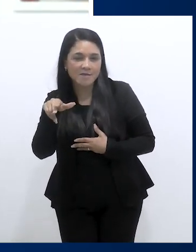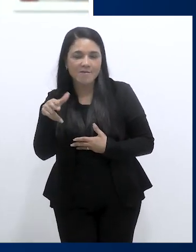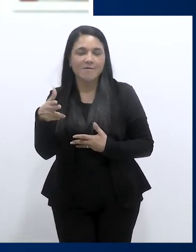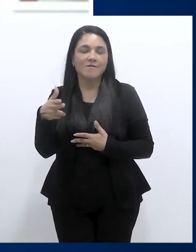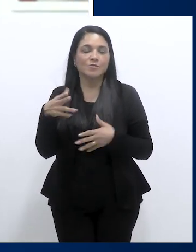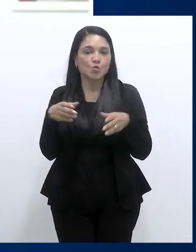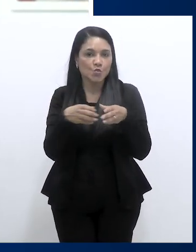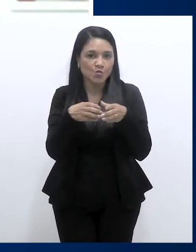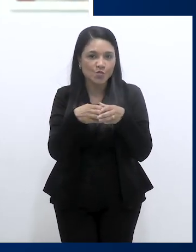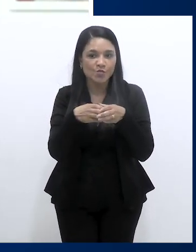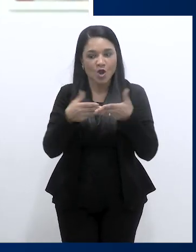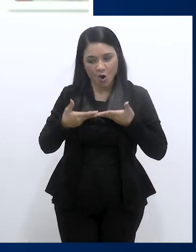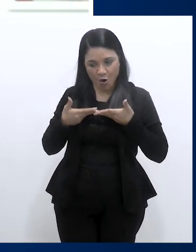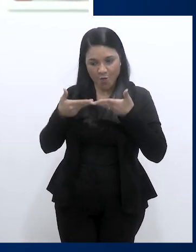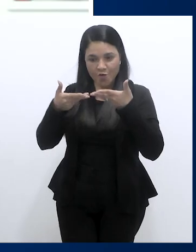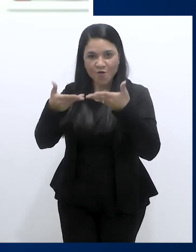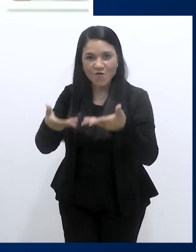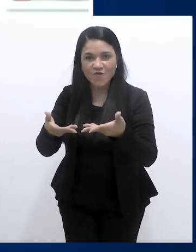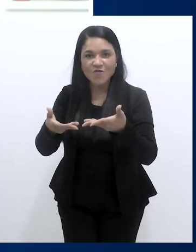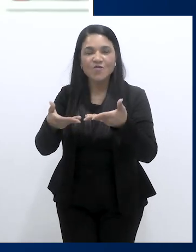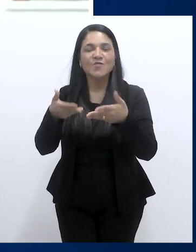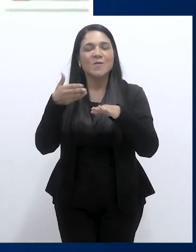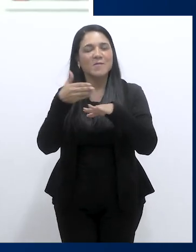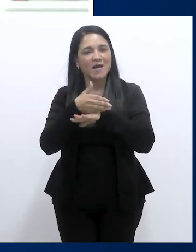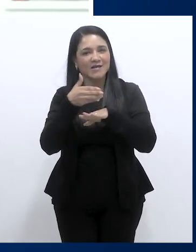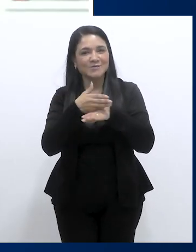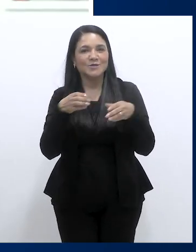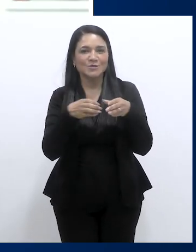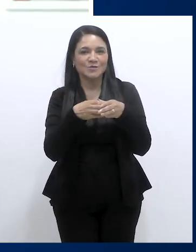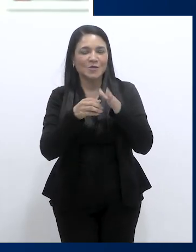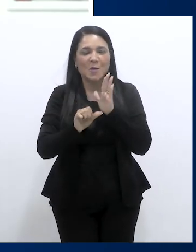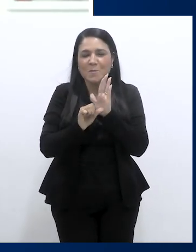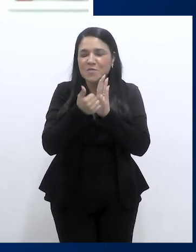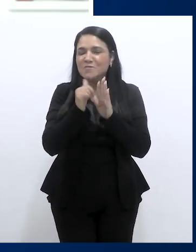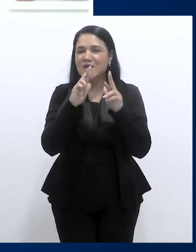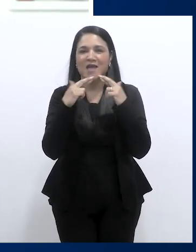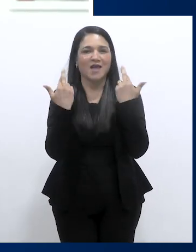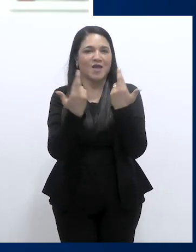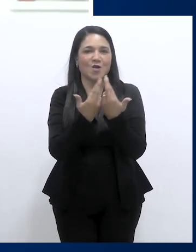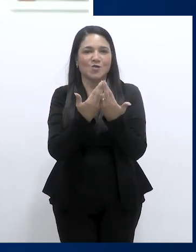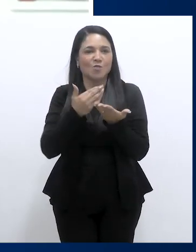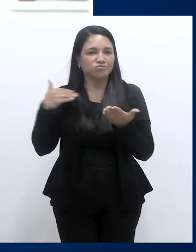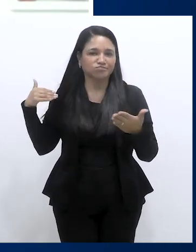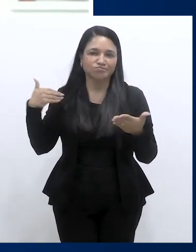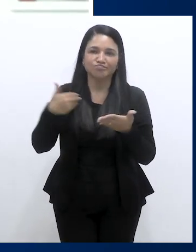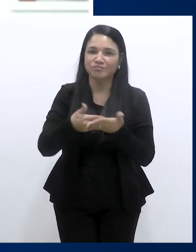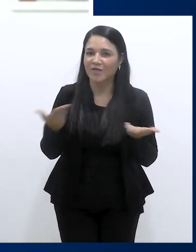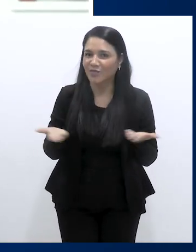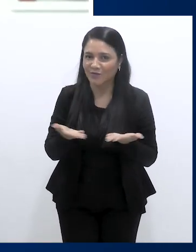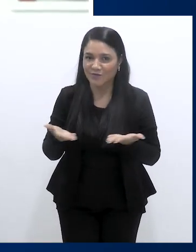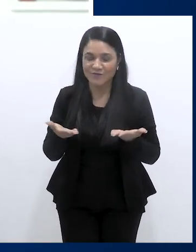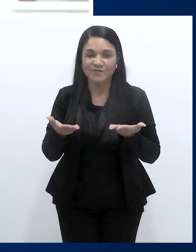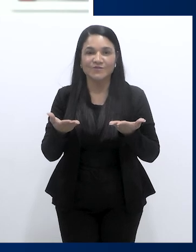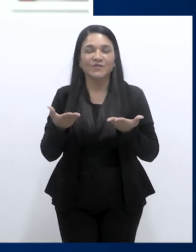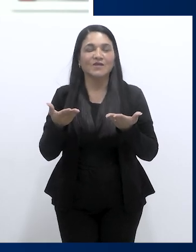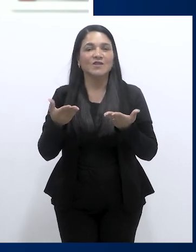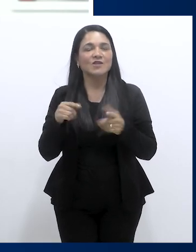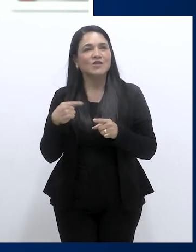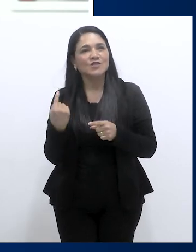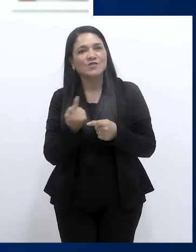esse grupo. E eu fui convidada para participar, e estou desde a primeira reunião. E a